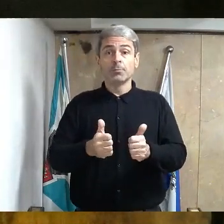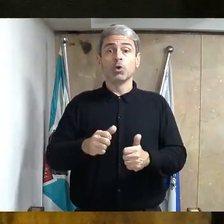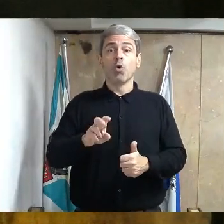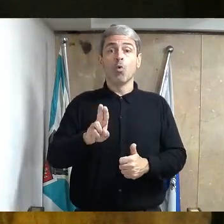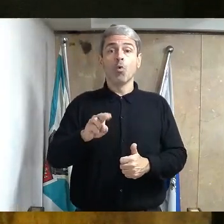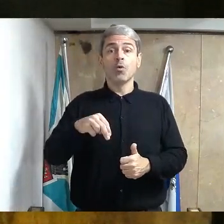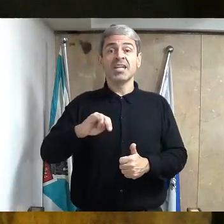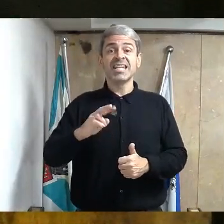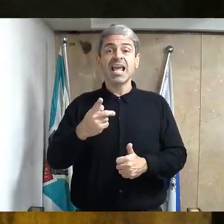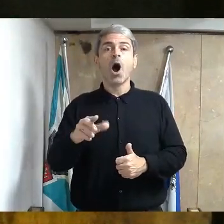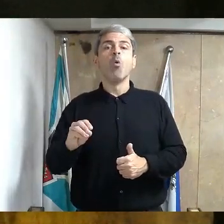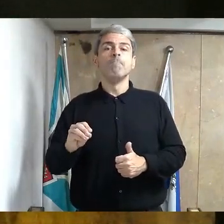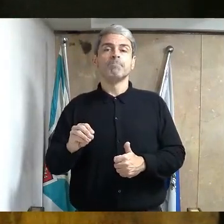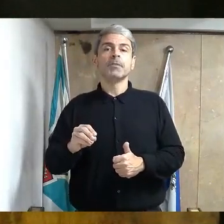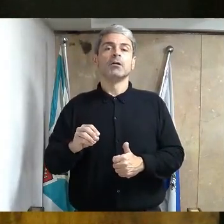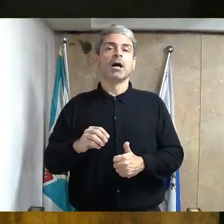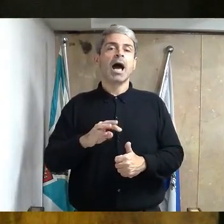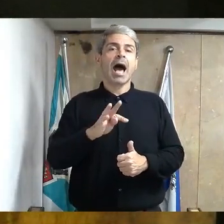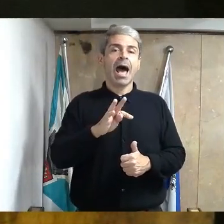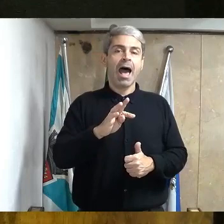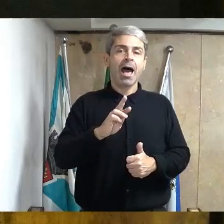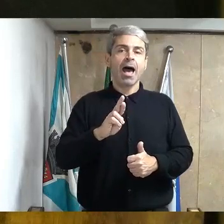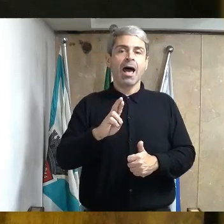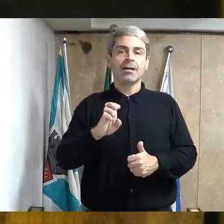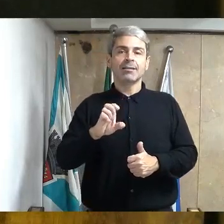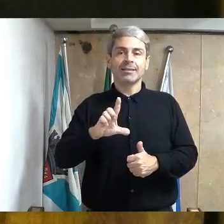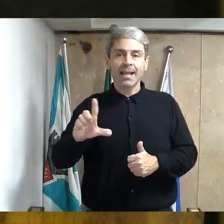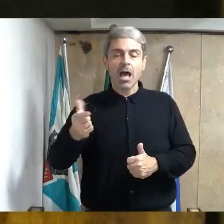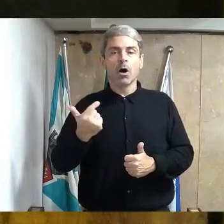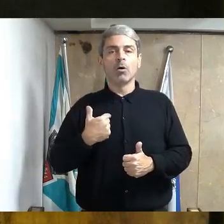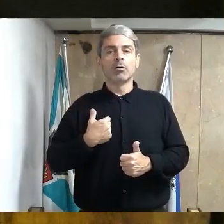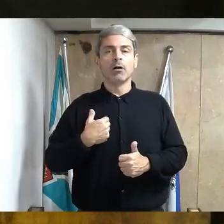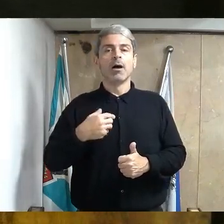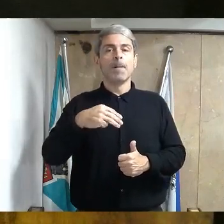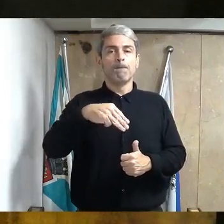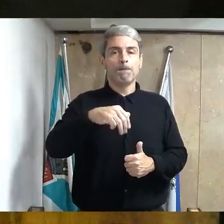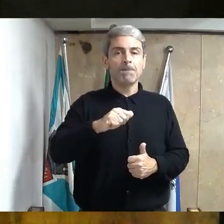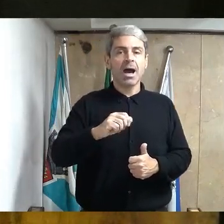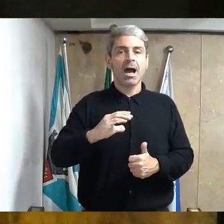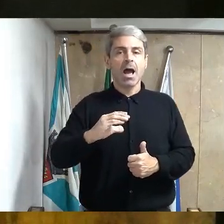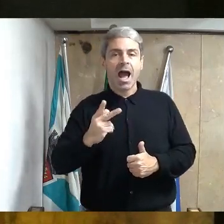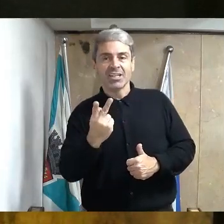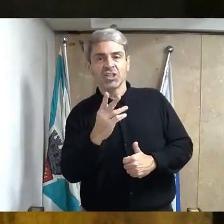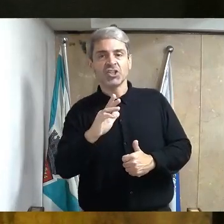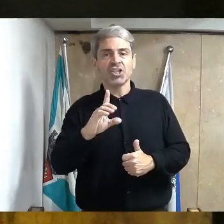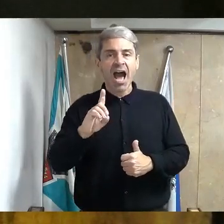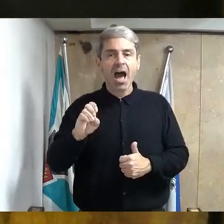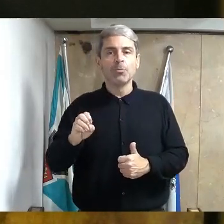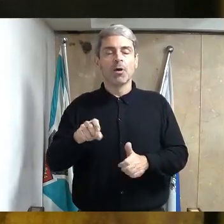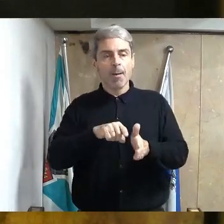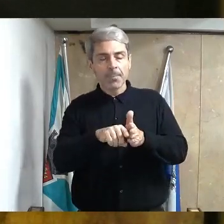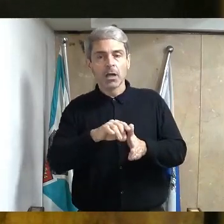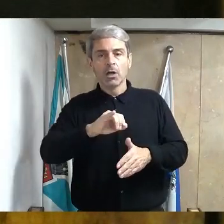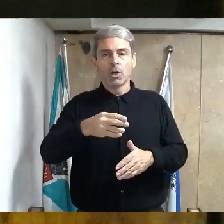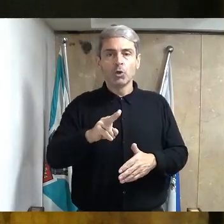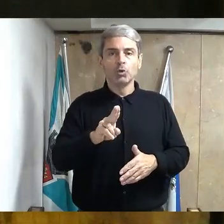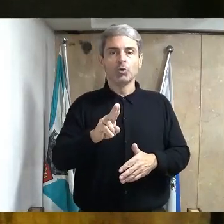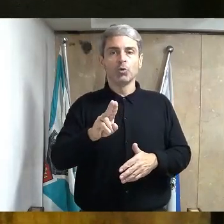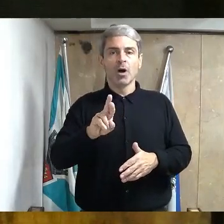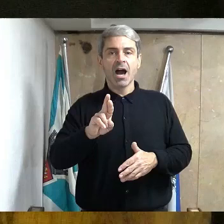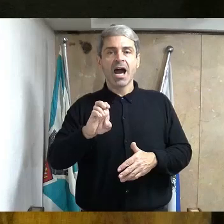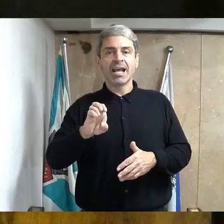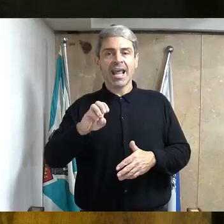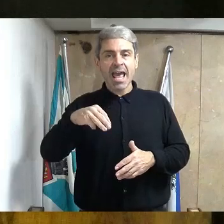precisa que a Trel seja fiscalizada, que o transporte Machado seja fiscalizado, que a Jurema seja